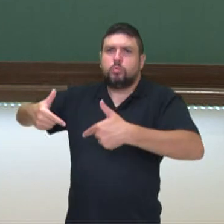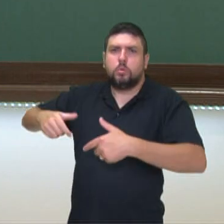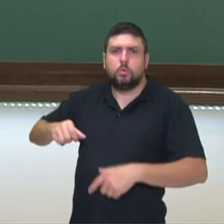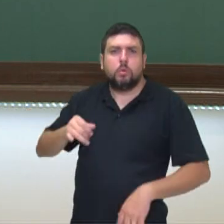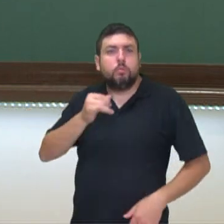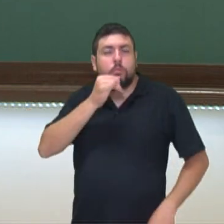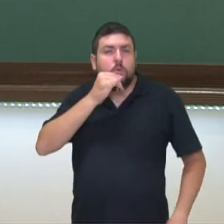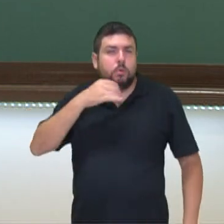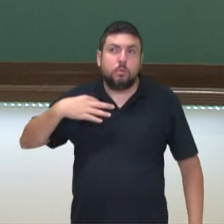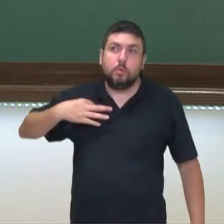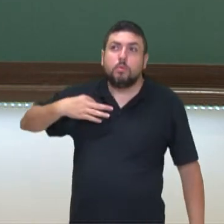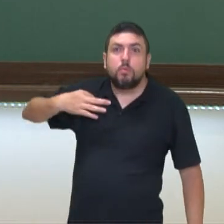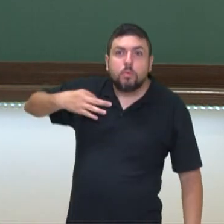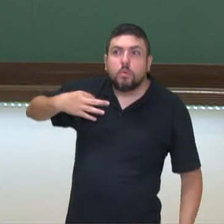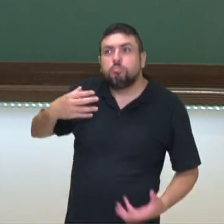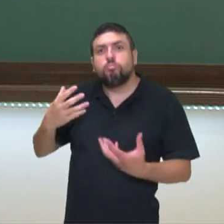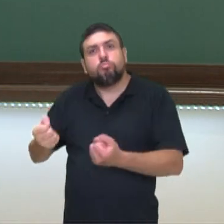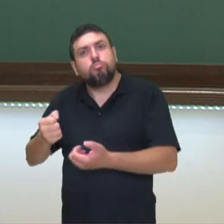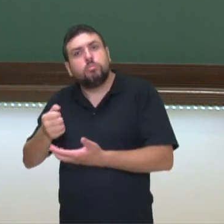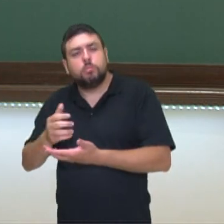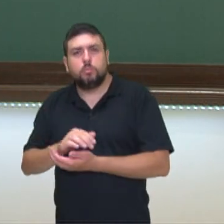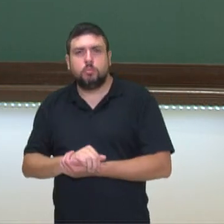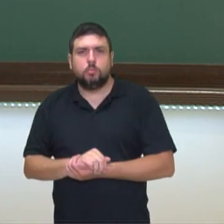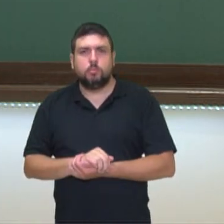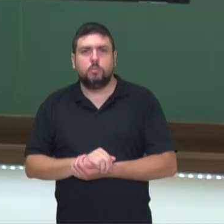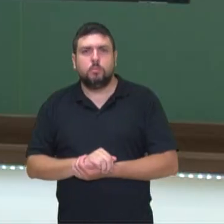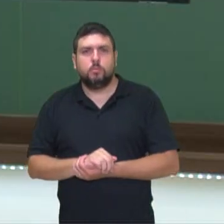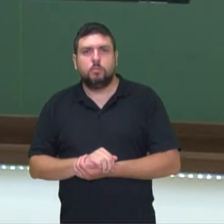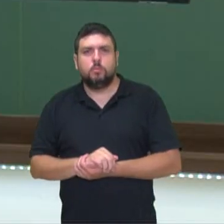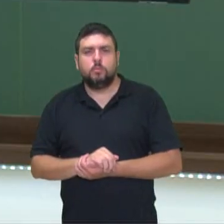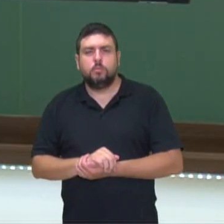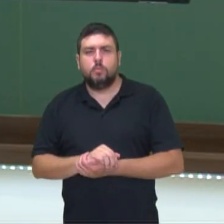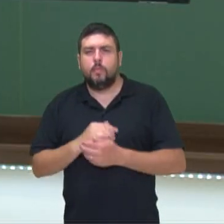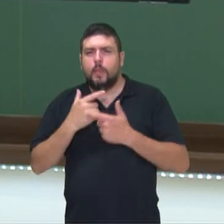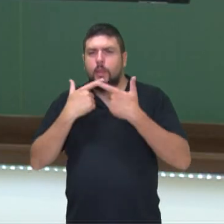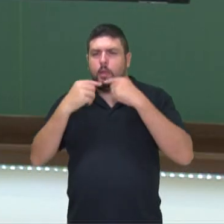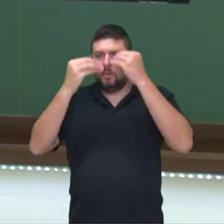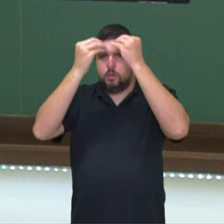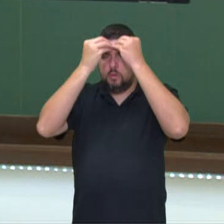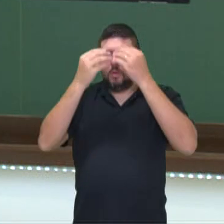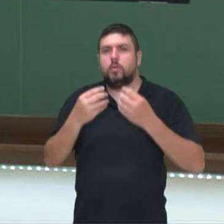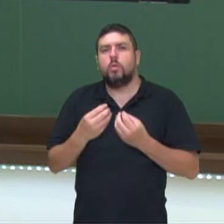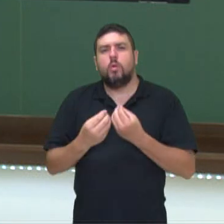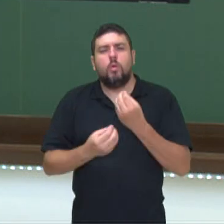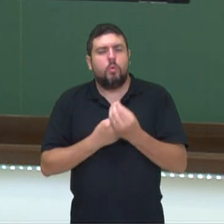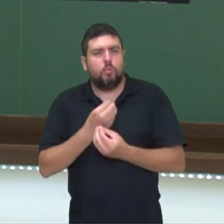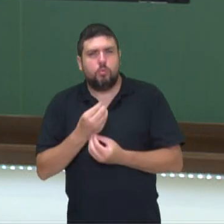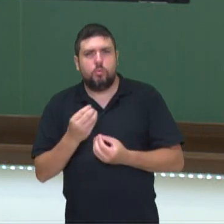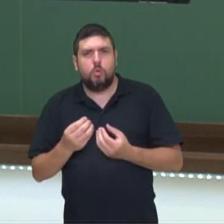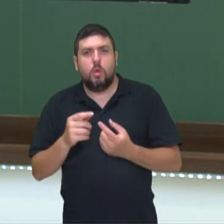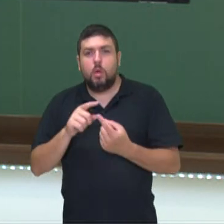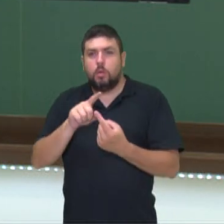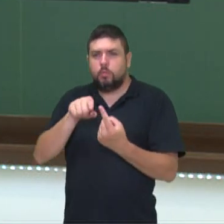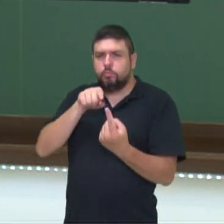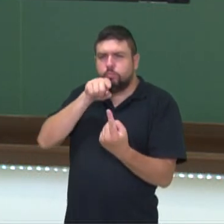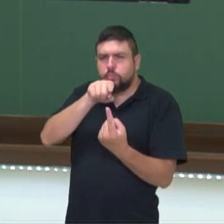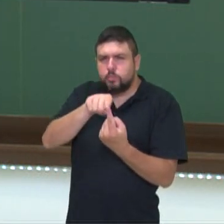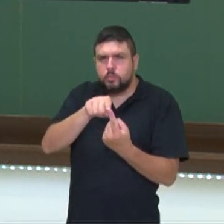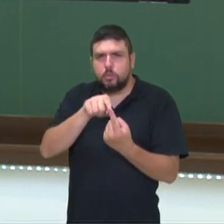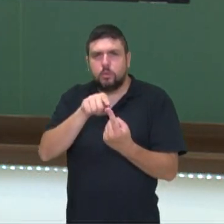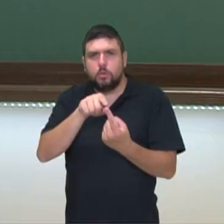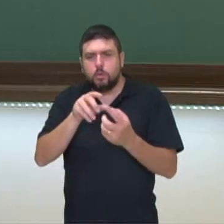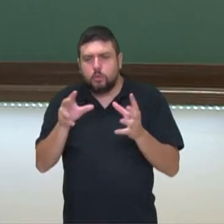voluntária, uma campanha. A sua linguagem, por consequência, ela deve ser objetiva, clara e